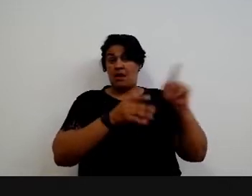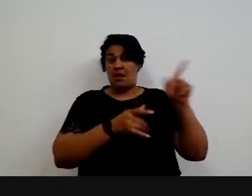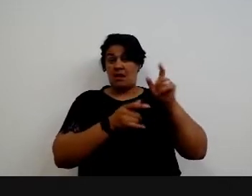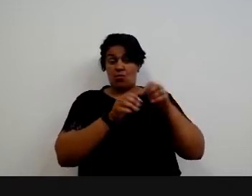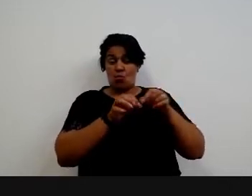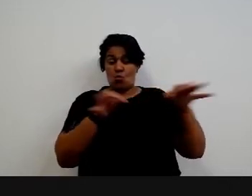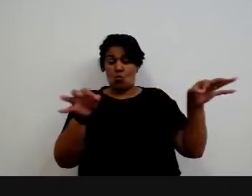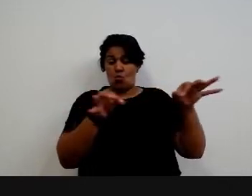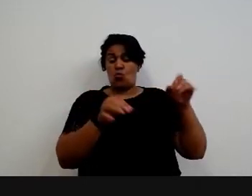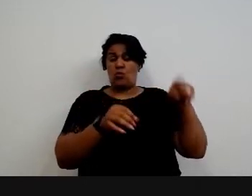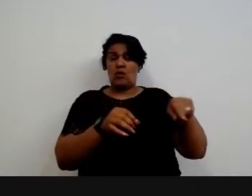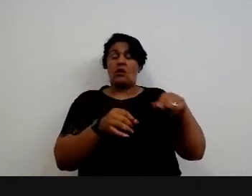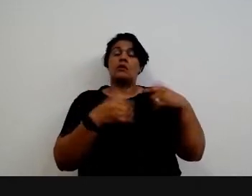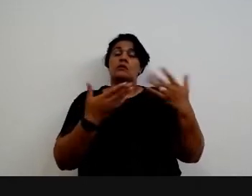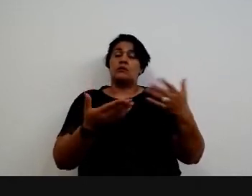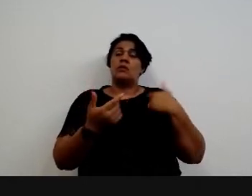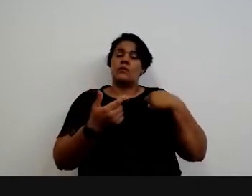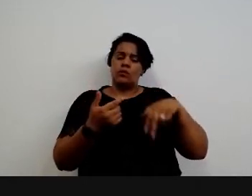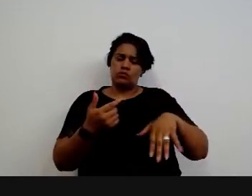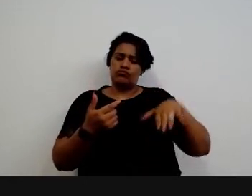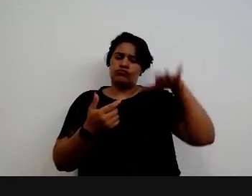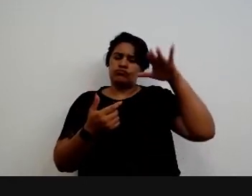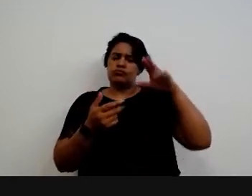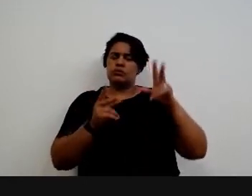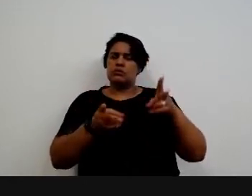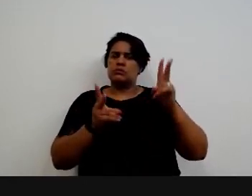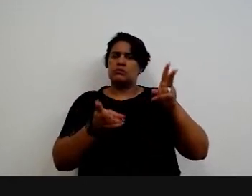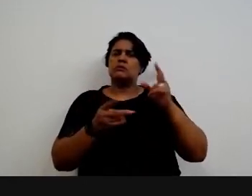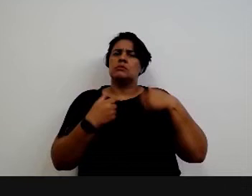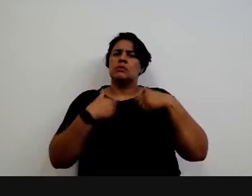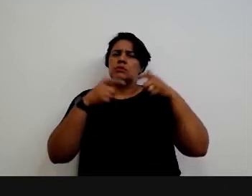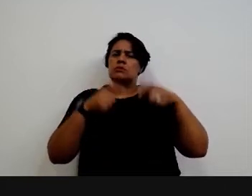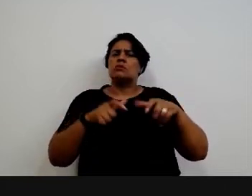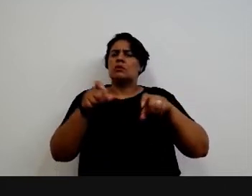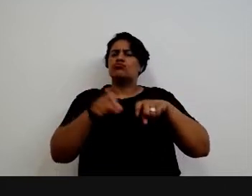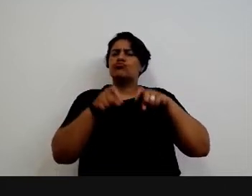trajetória foi construída em ser um jovem do interior e construir